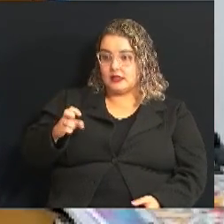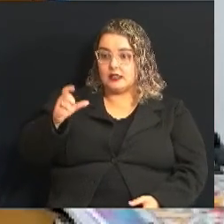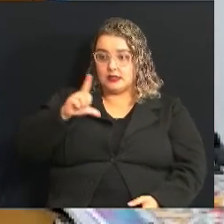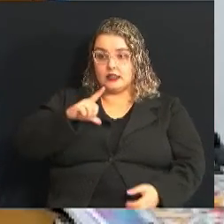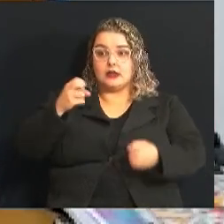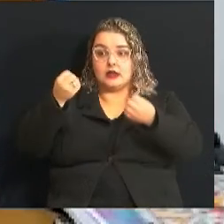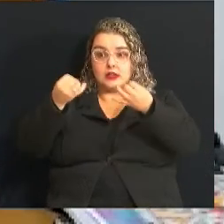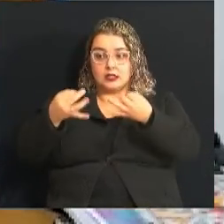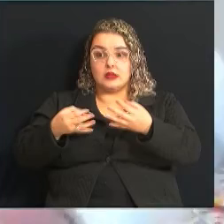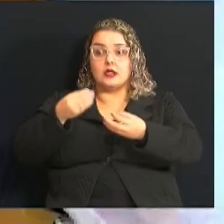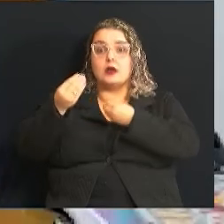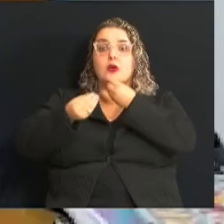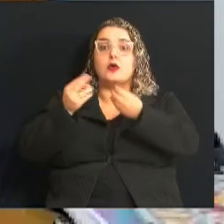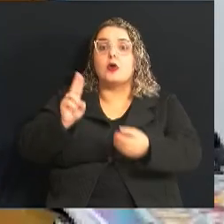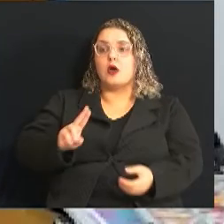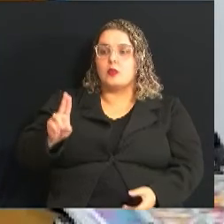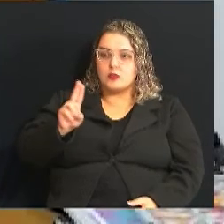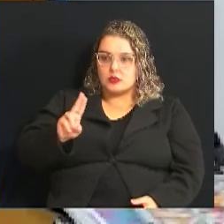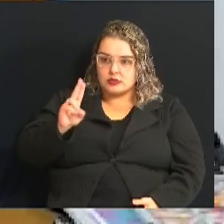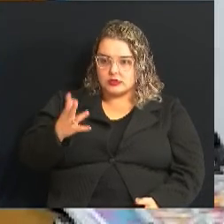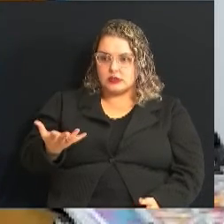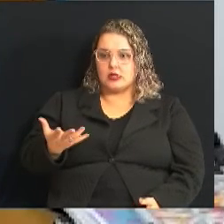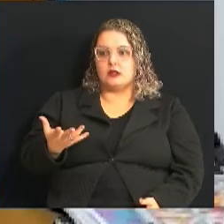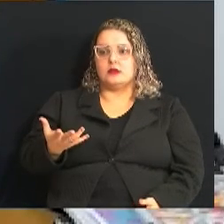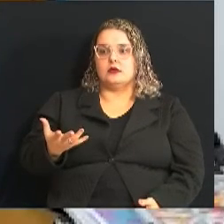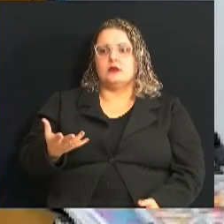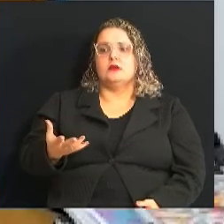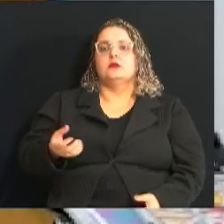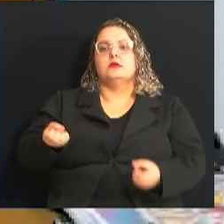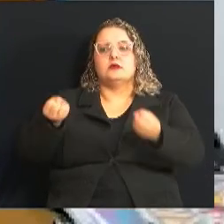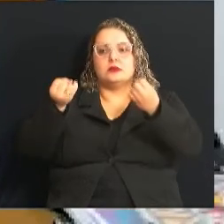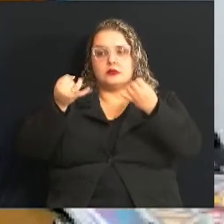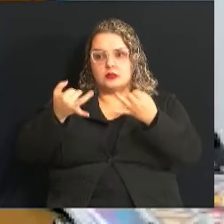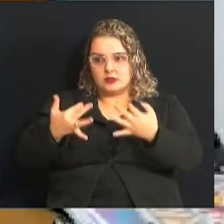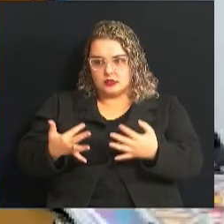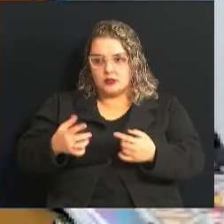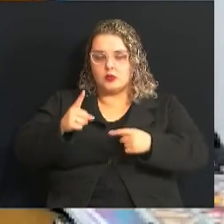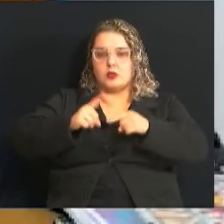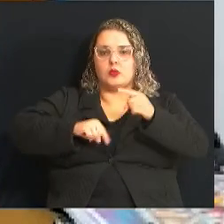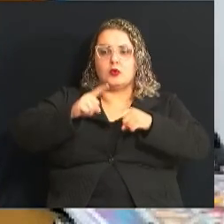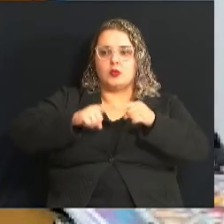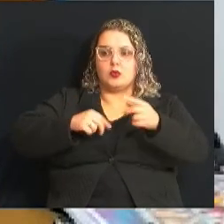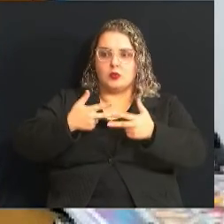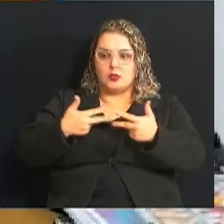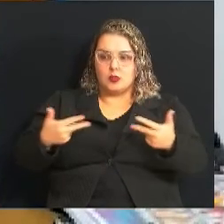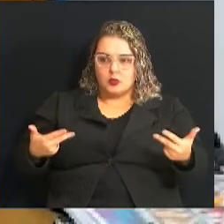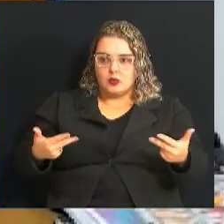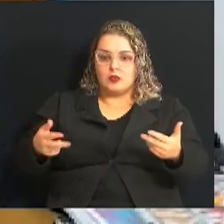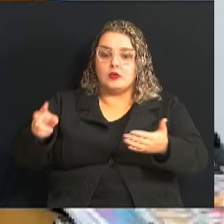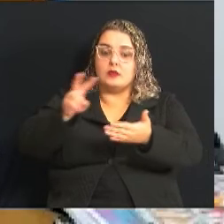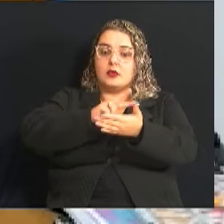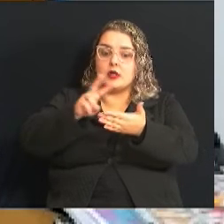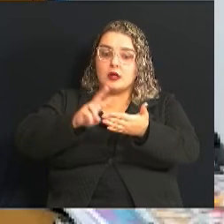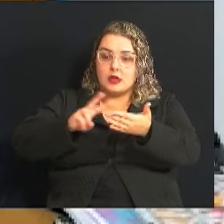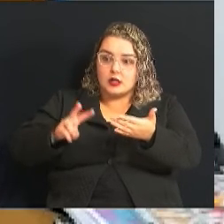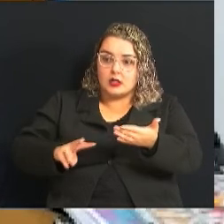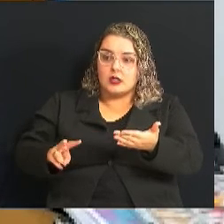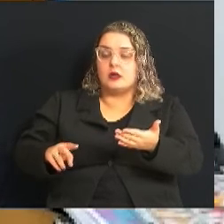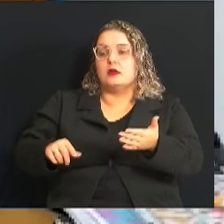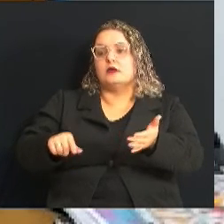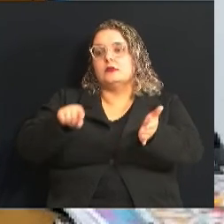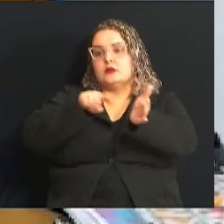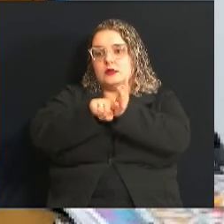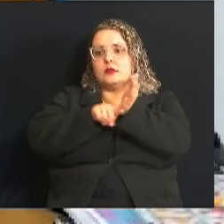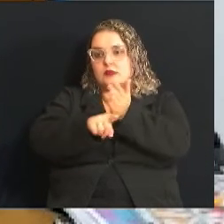de como utilizar. Então, você vai explicar o que é o material, vai lendo as questões e vai fazendo junto